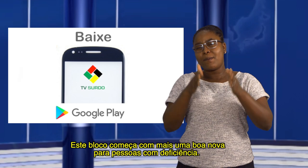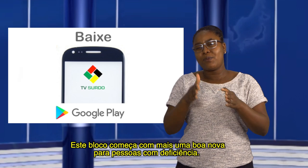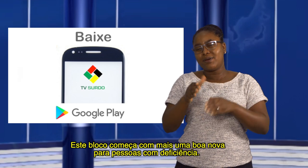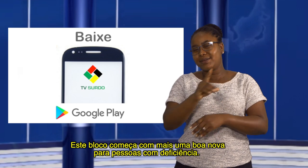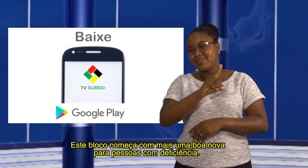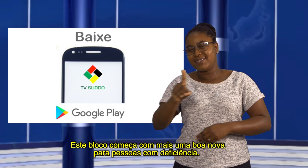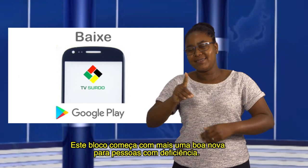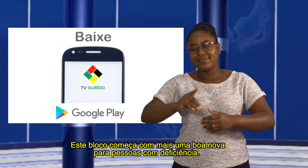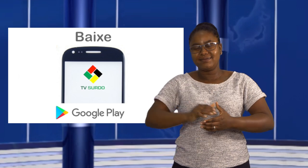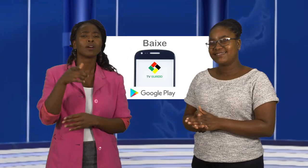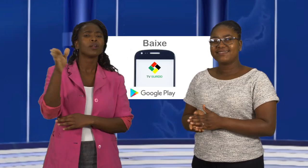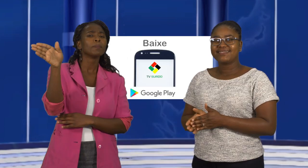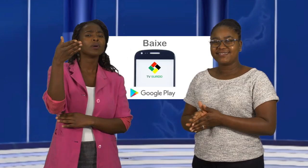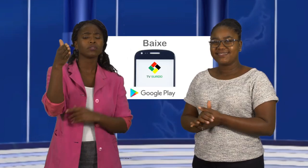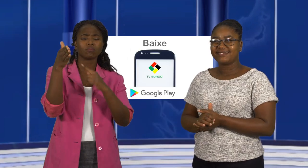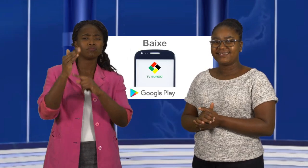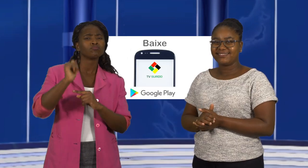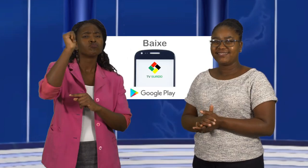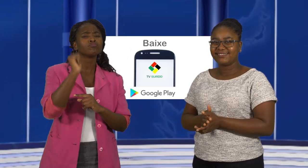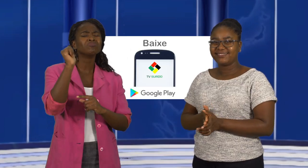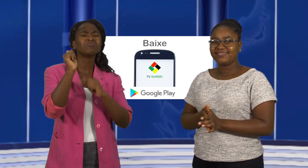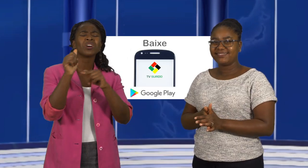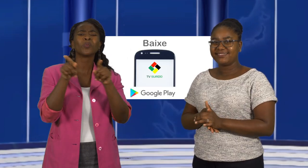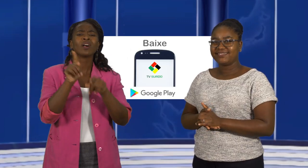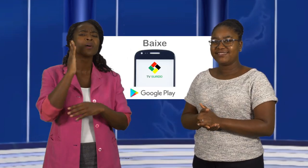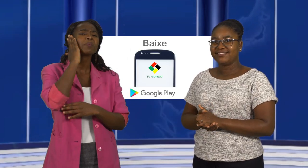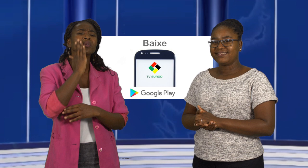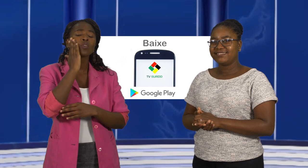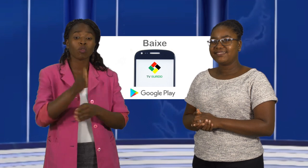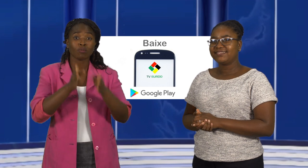nova para pessoas com deficiência.